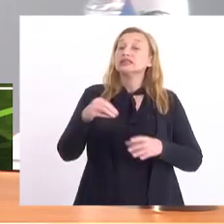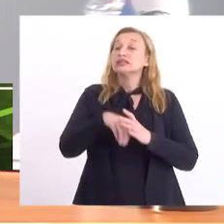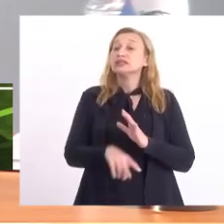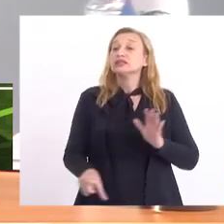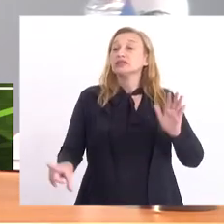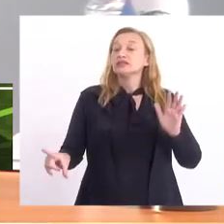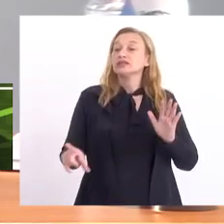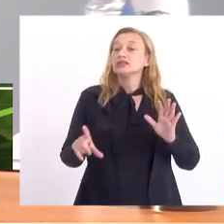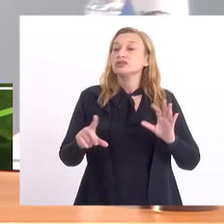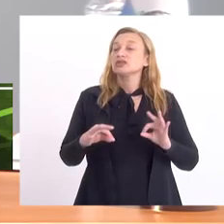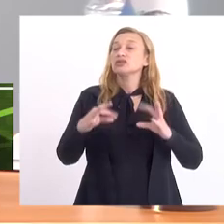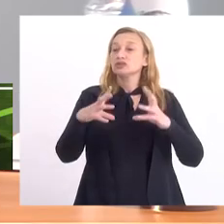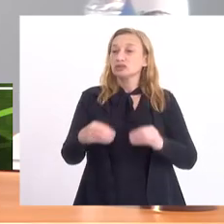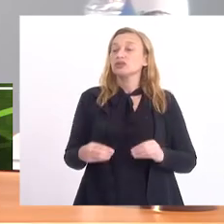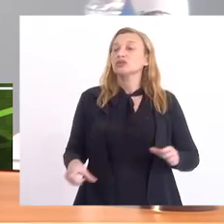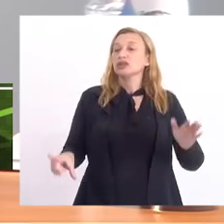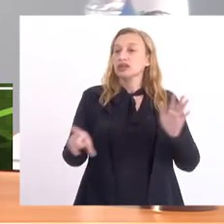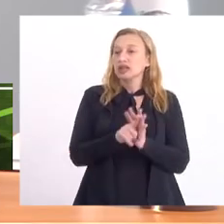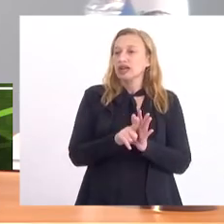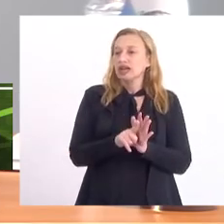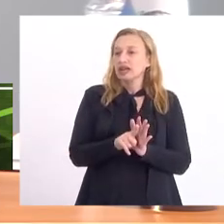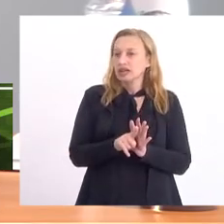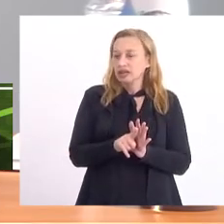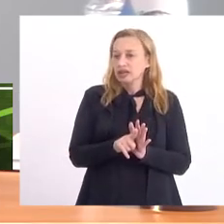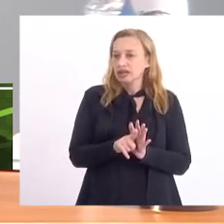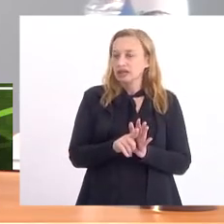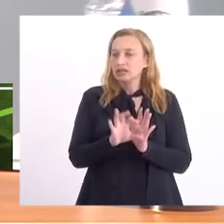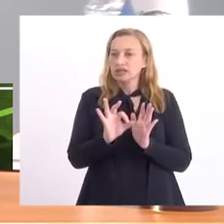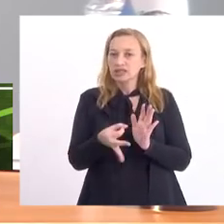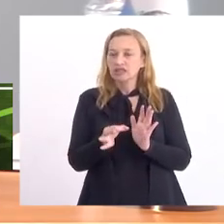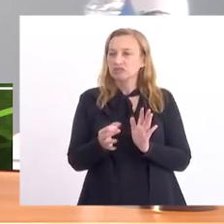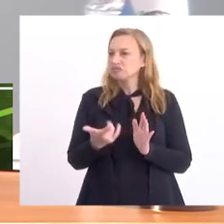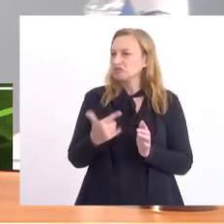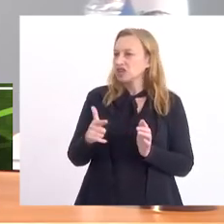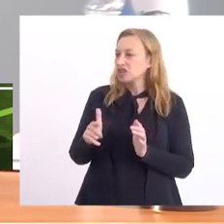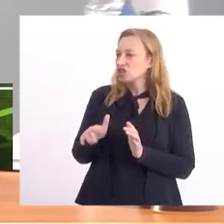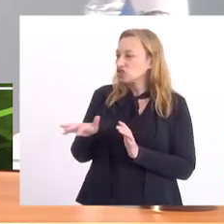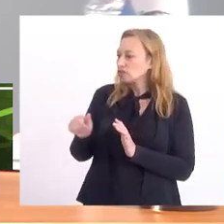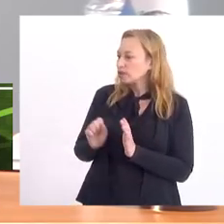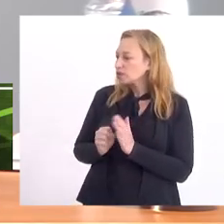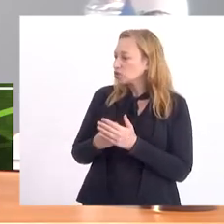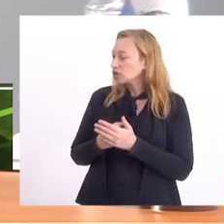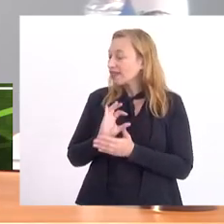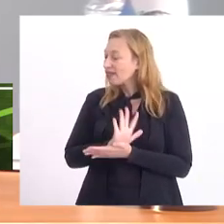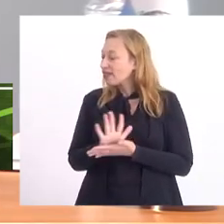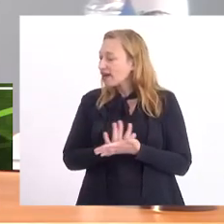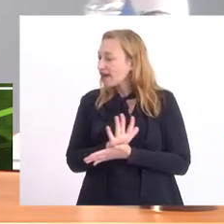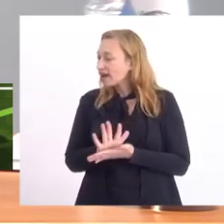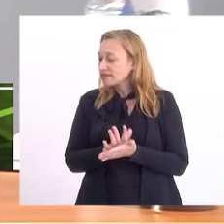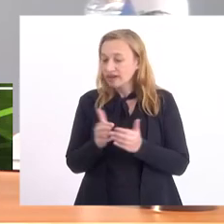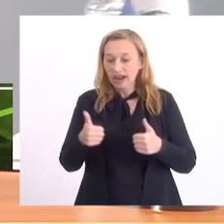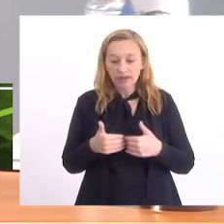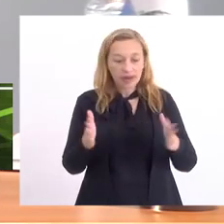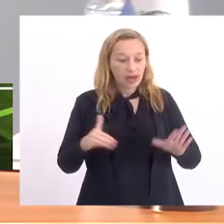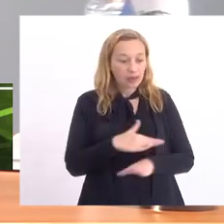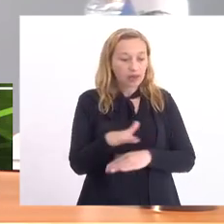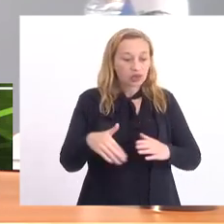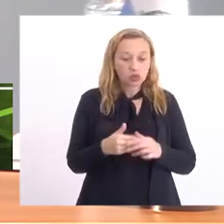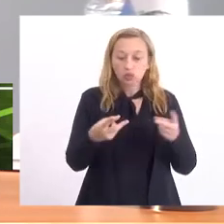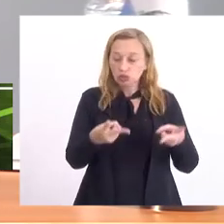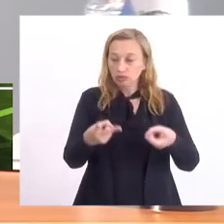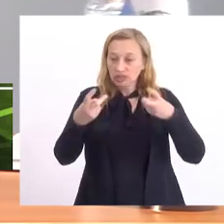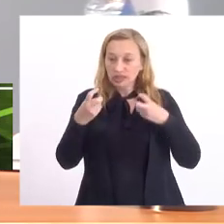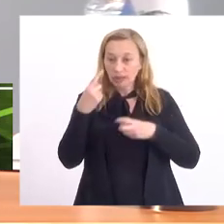transparência. Não tem jeitinho, não tem apadrinhamento, vai estar aberto para todos